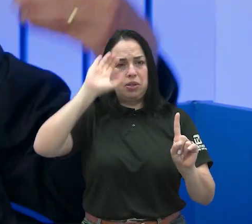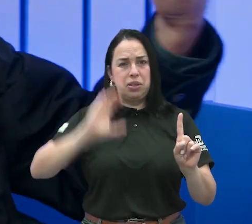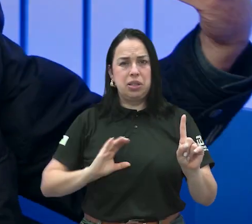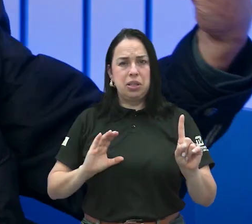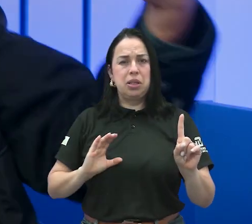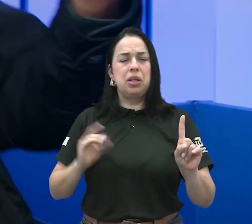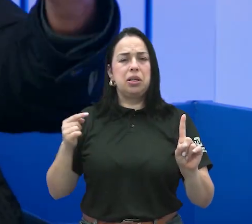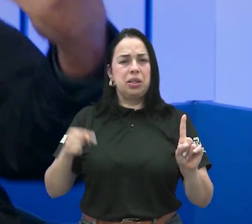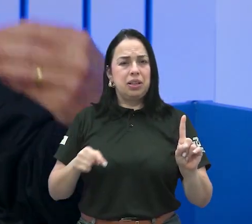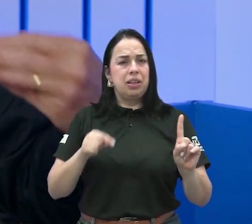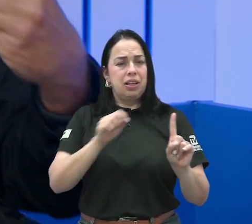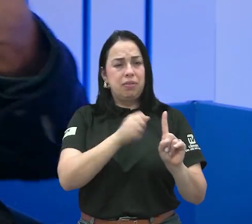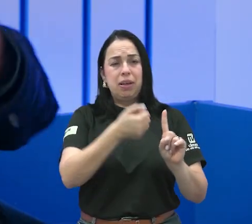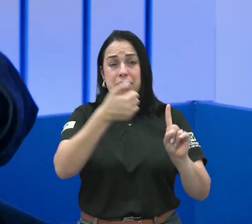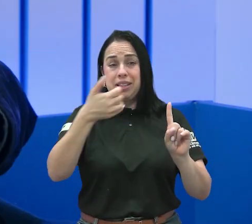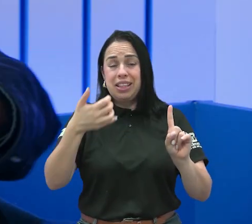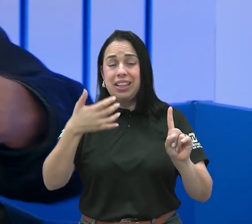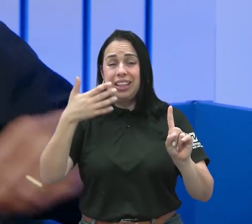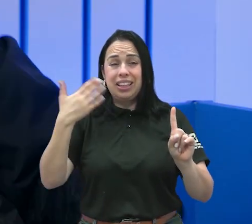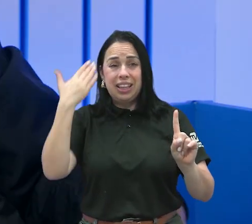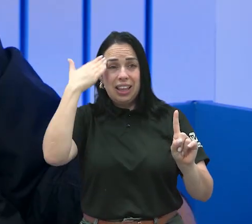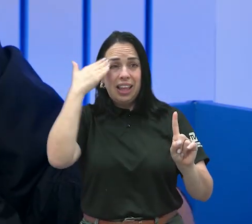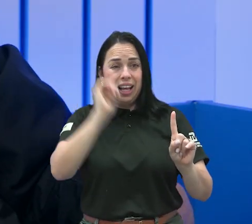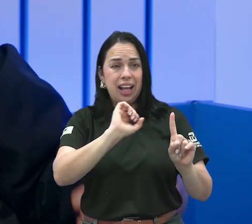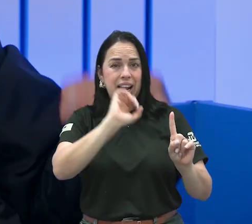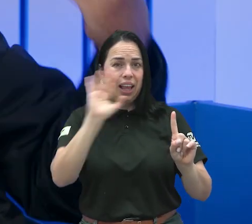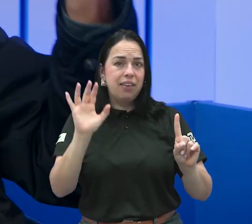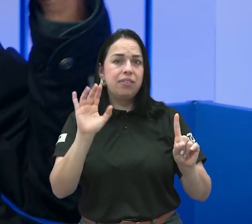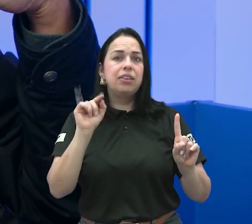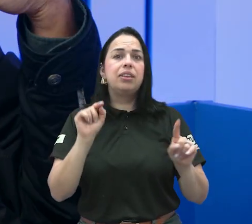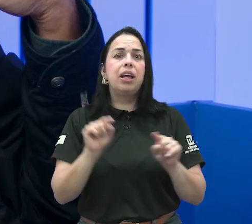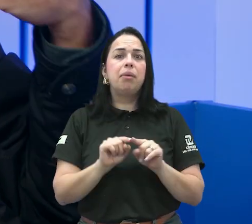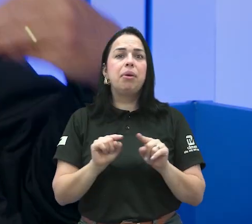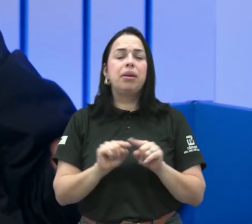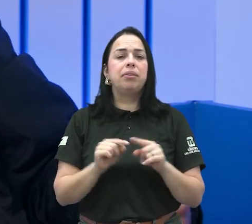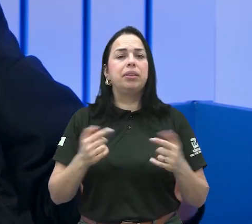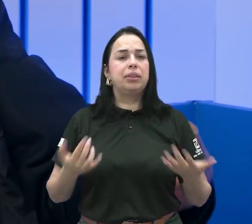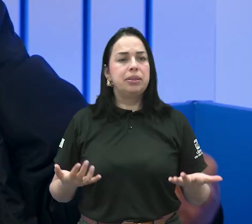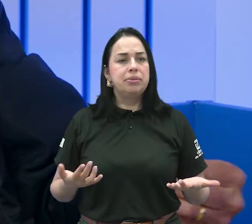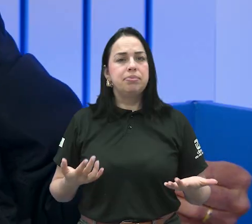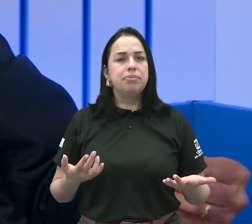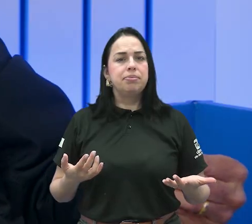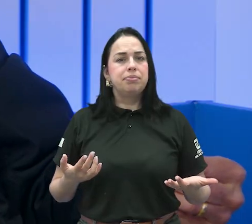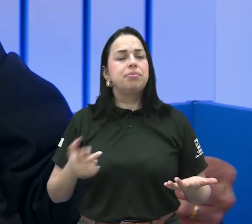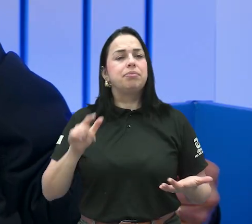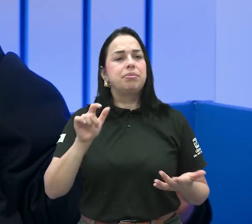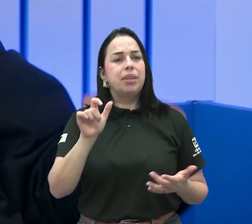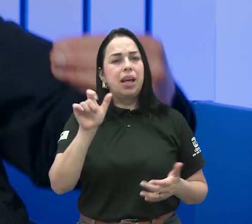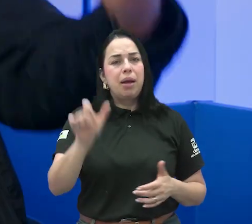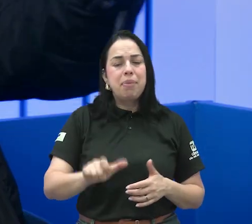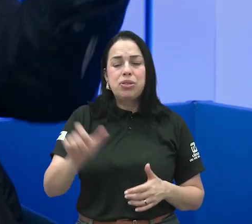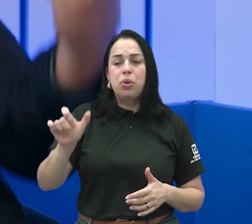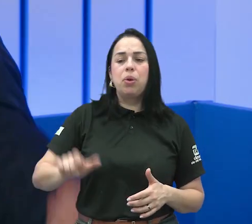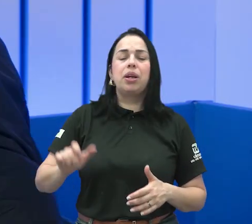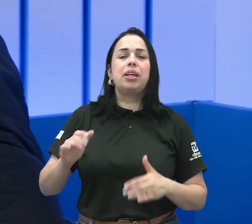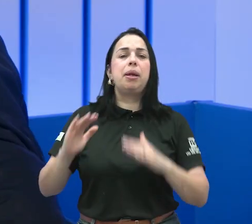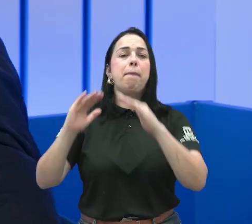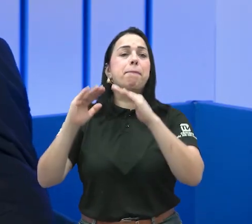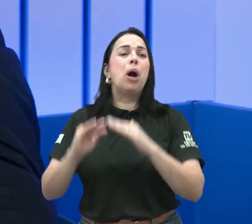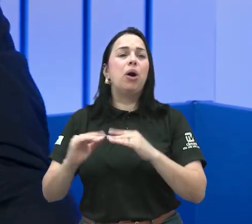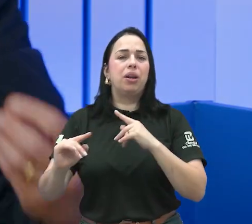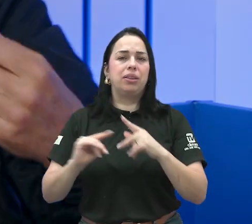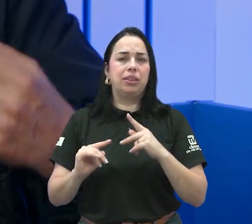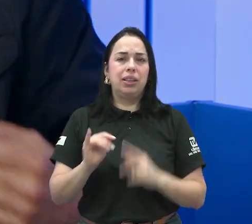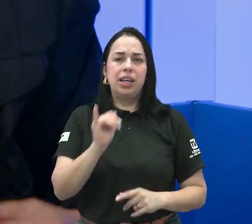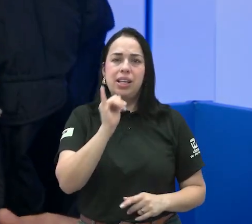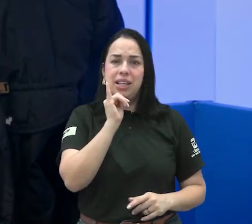a partir da Constituição de 88, isso ficou mais claro, começou a surgir a ideia de citatino, que é aquele morador da cidade. Ora,